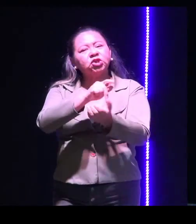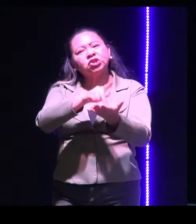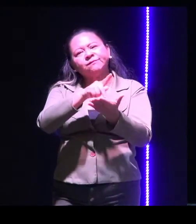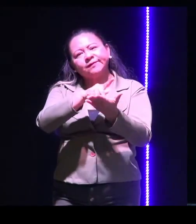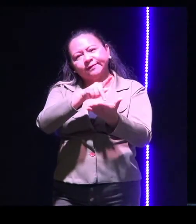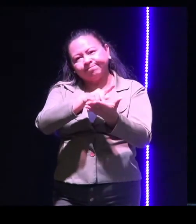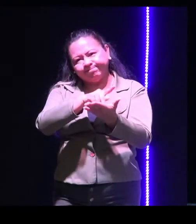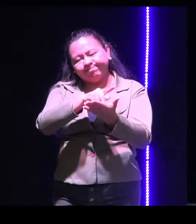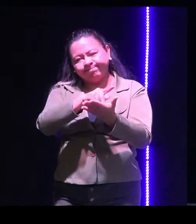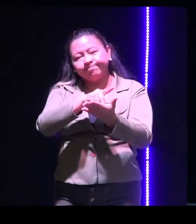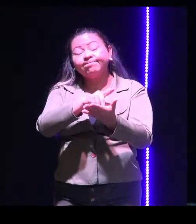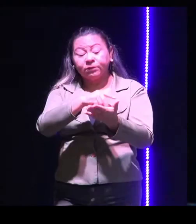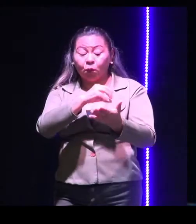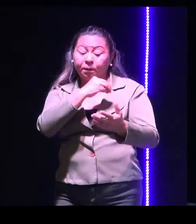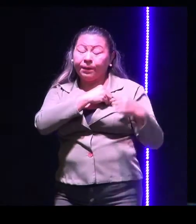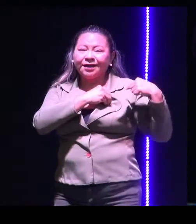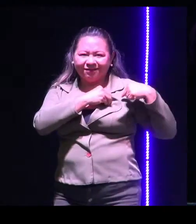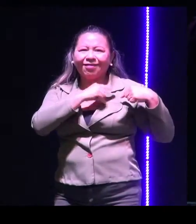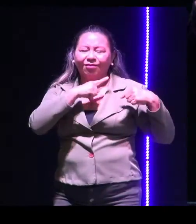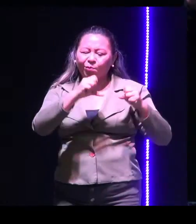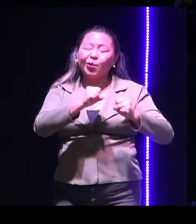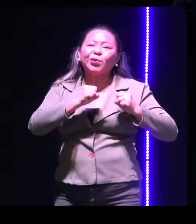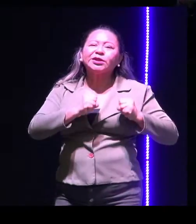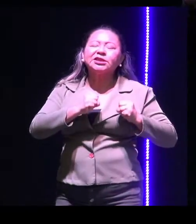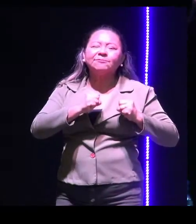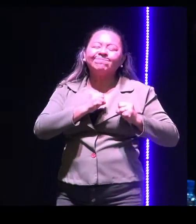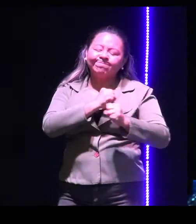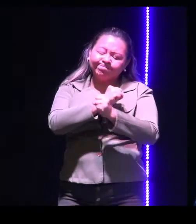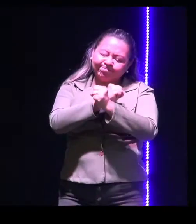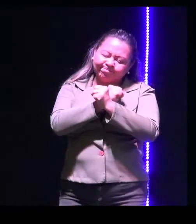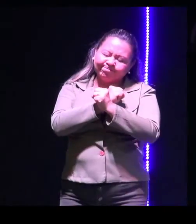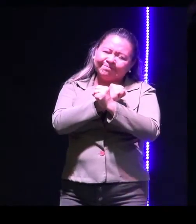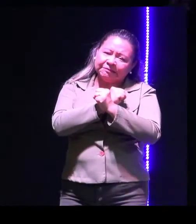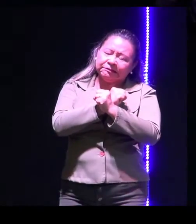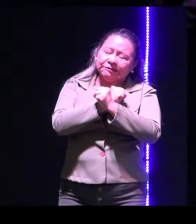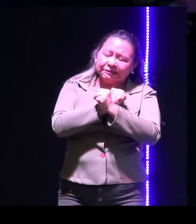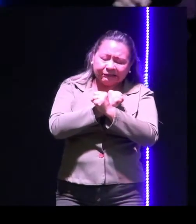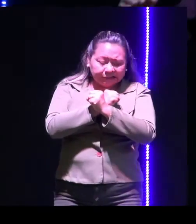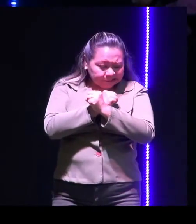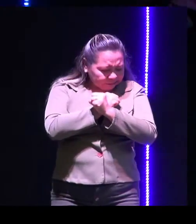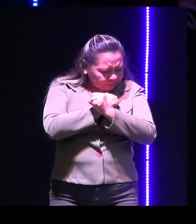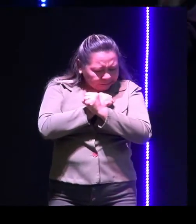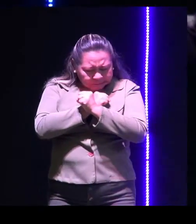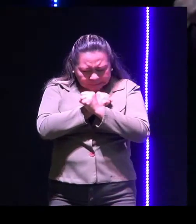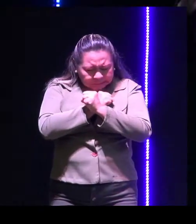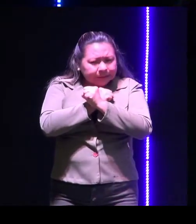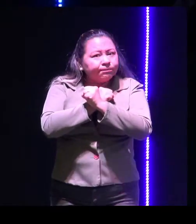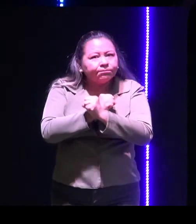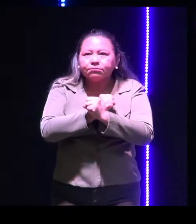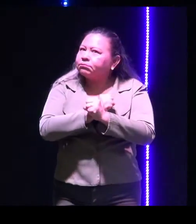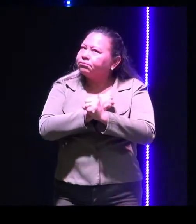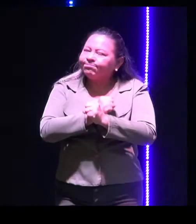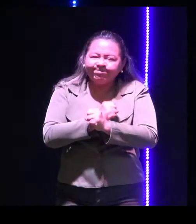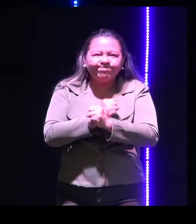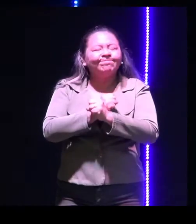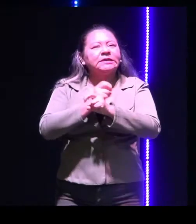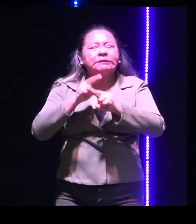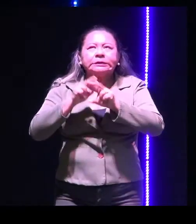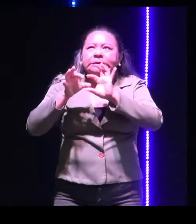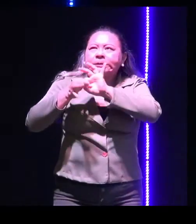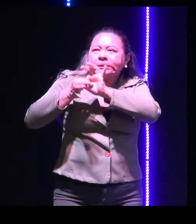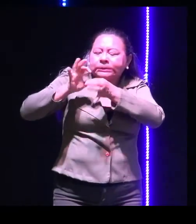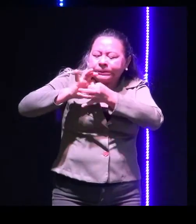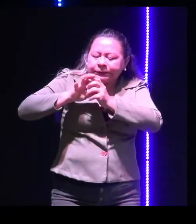O pecado tem um poder de nos escravizar, de nos manter presos, acorrentados